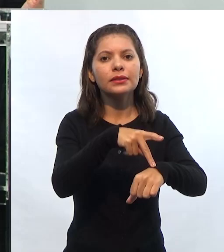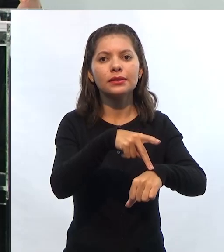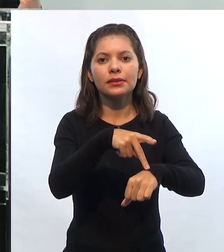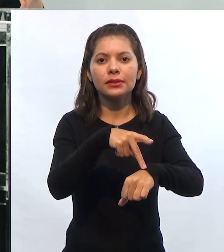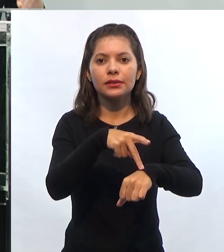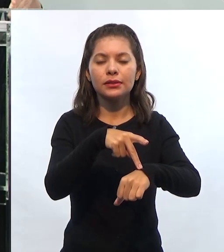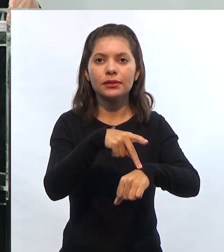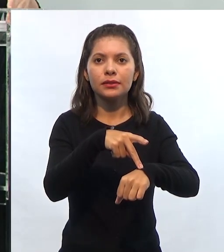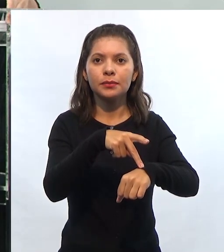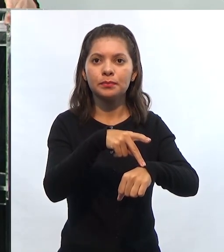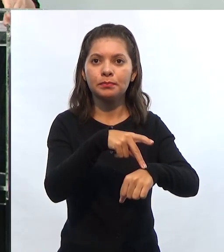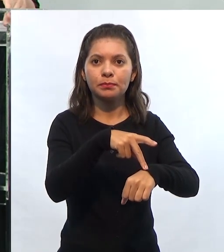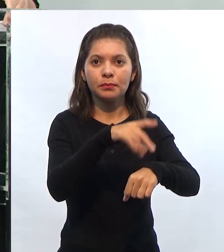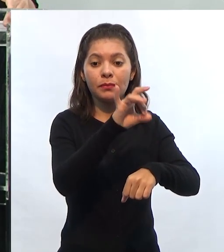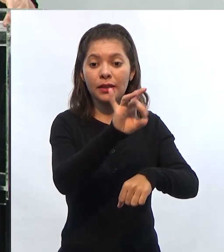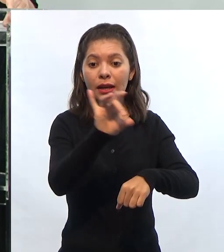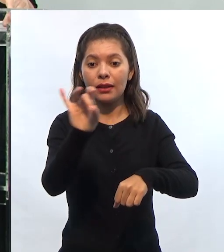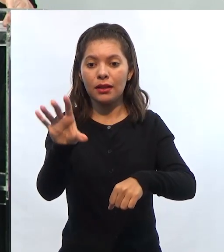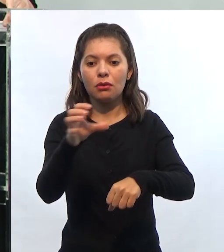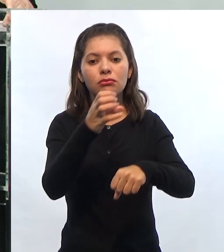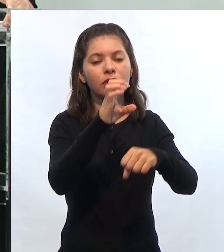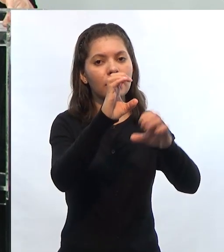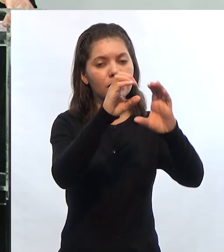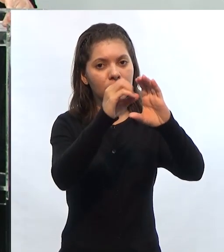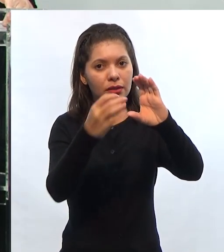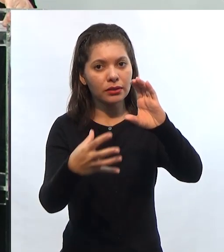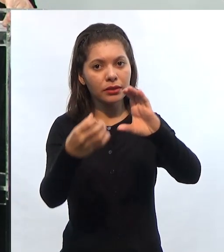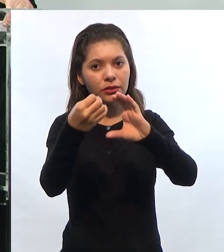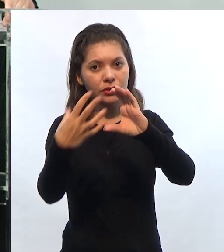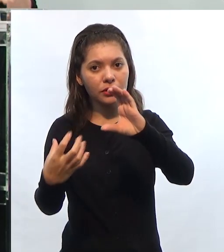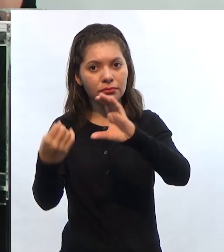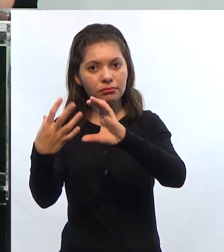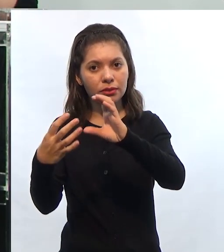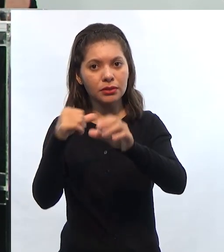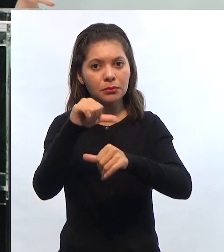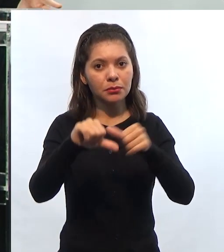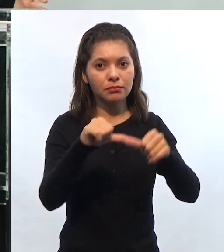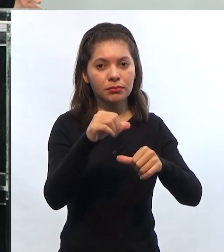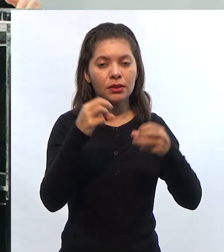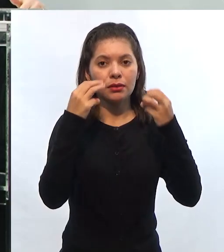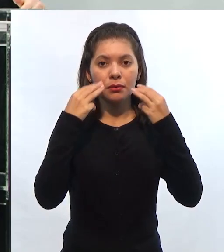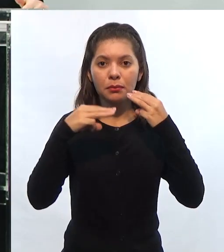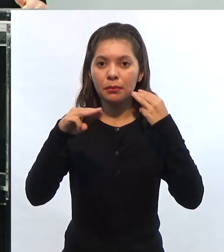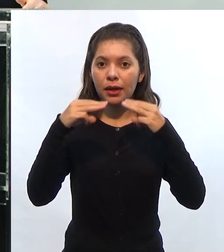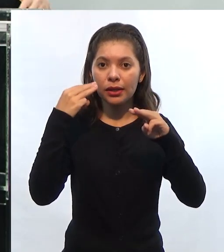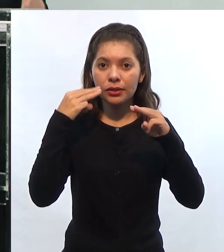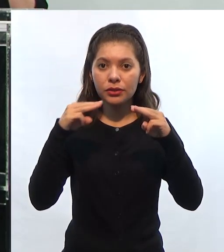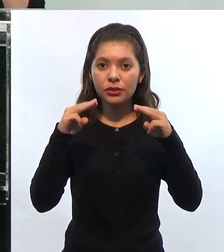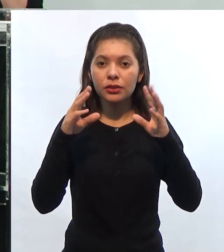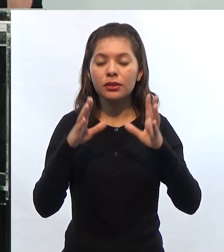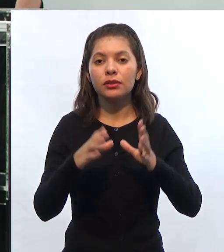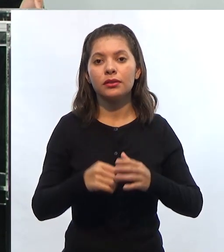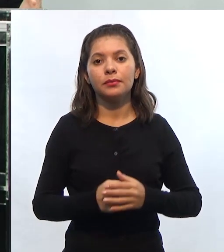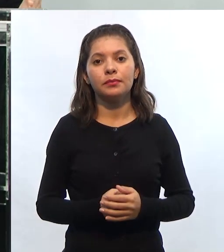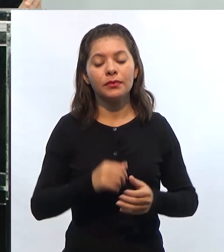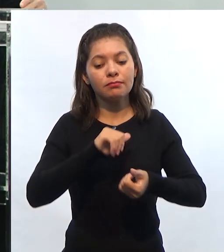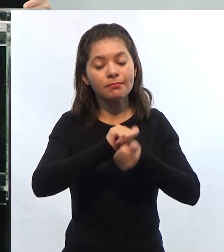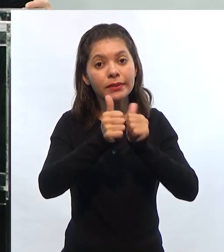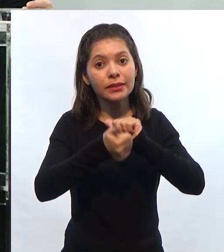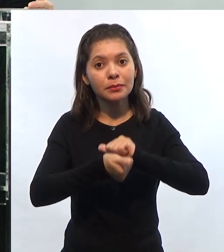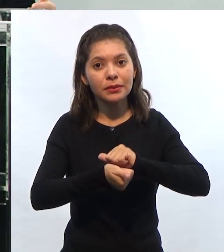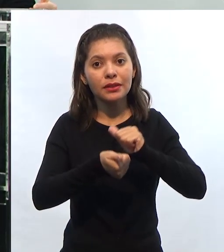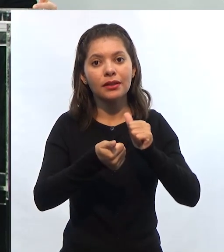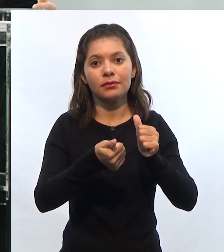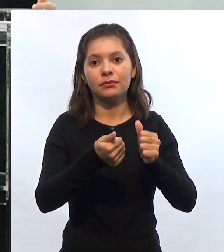onde elas estão, elas vão ter determinadas características que elas vão ter que alterar no seu marketing, né? Ele tem que fazer um